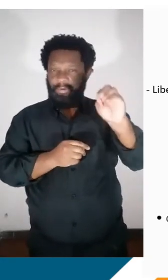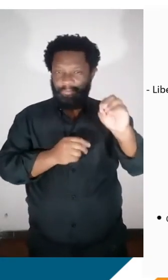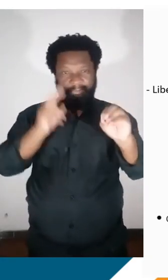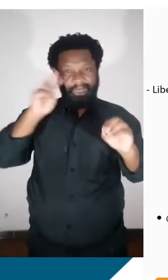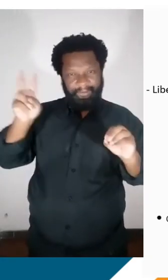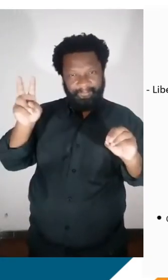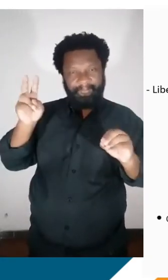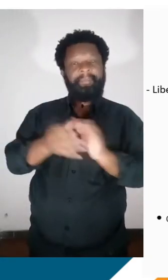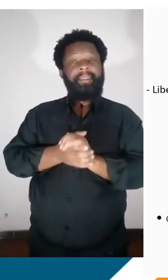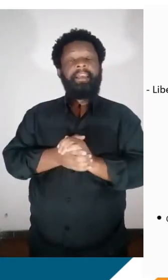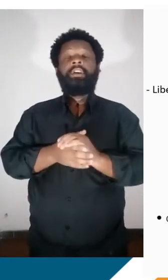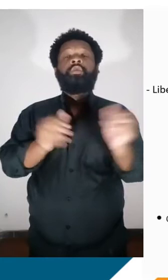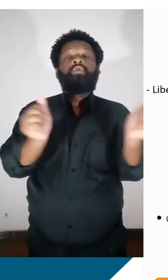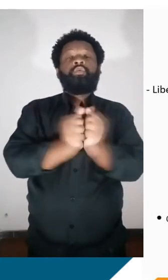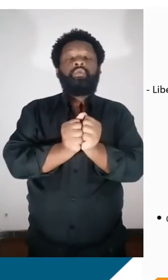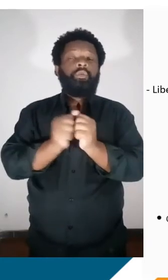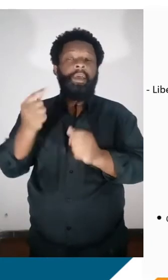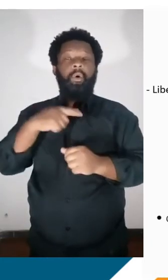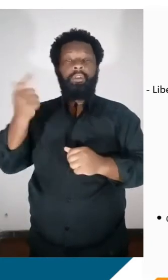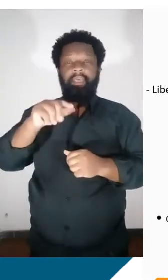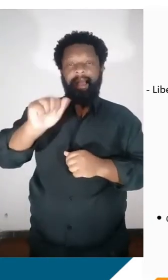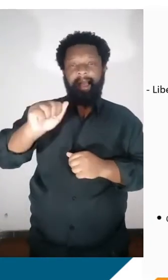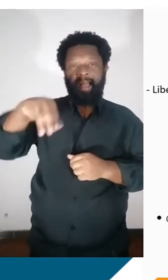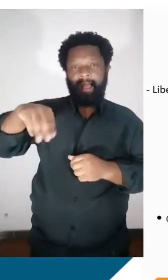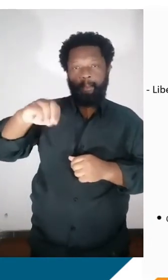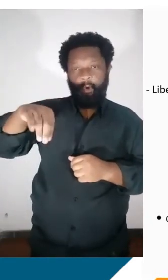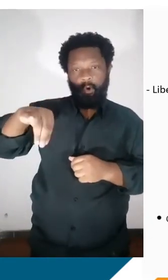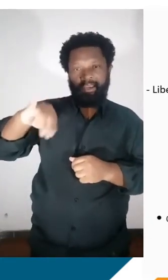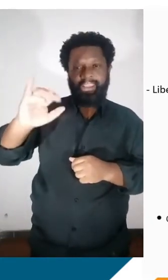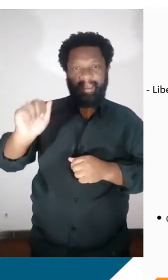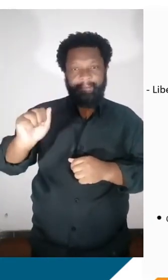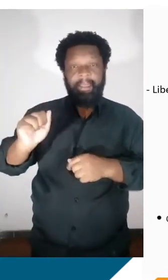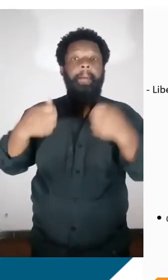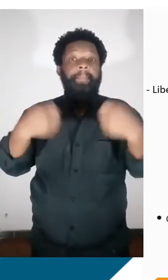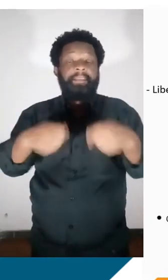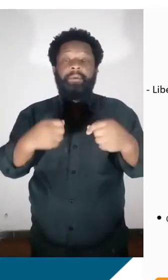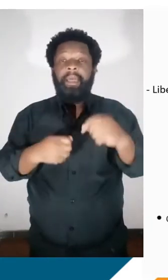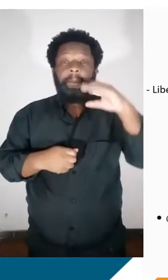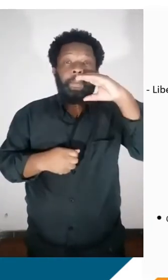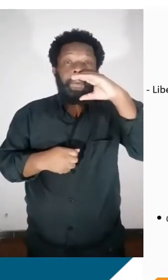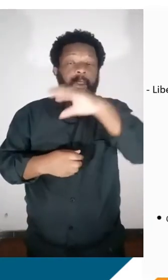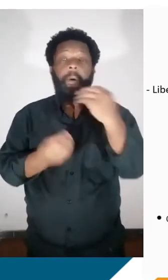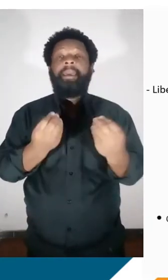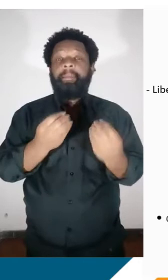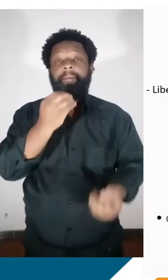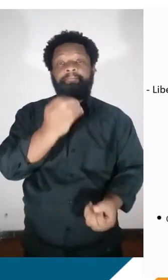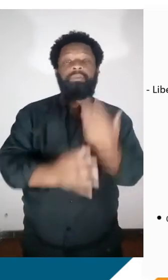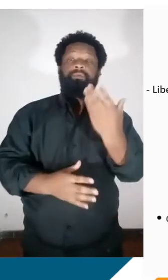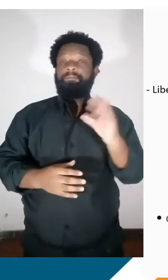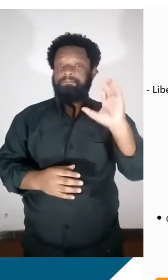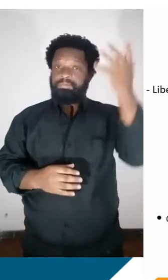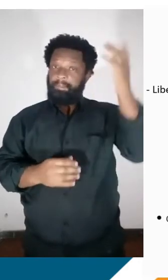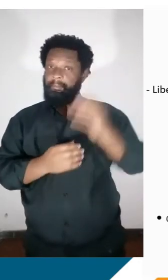aqui, octaidratado, com o tiocianato de amônio. E essa reação, ela necessita de calor para acontecer.